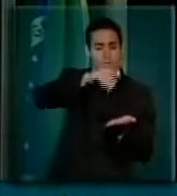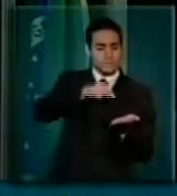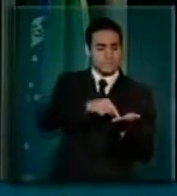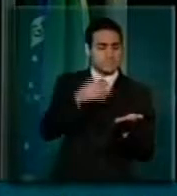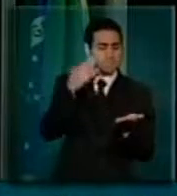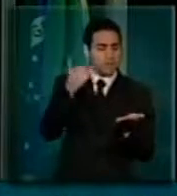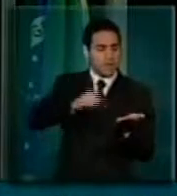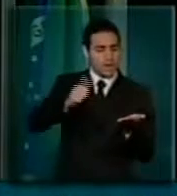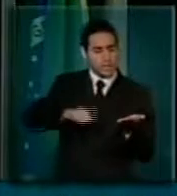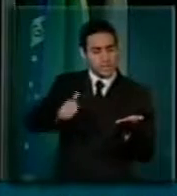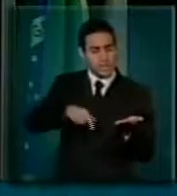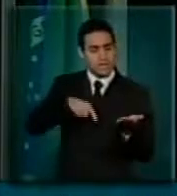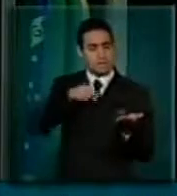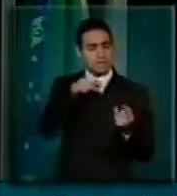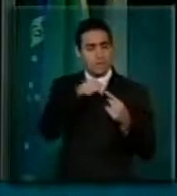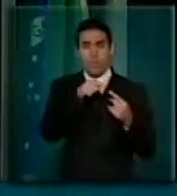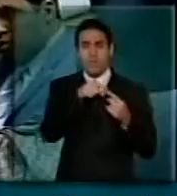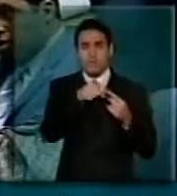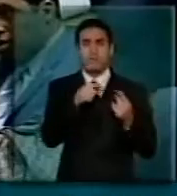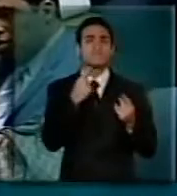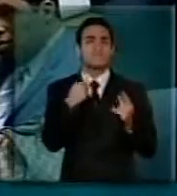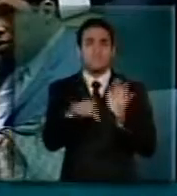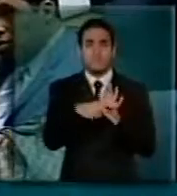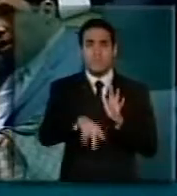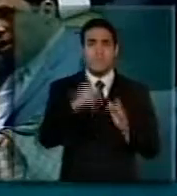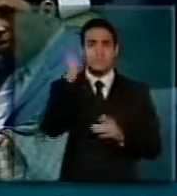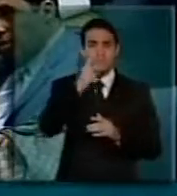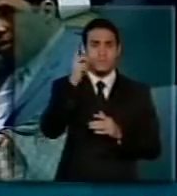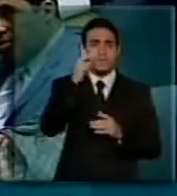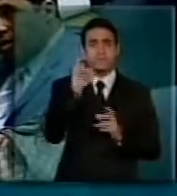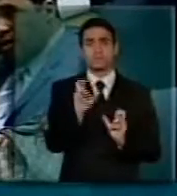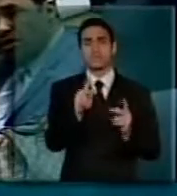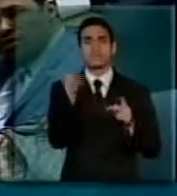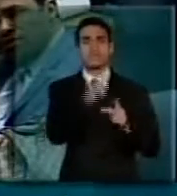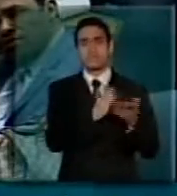desejo do Congresso Nacional nessa questão.